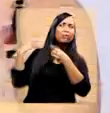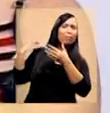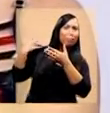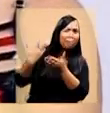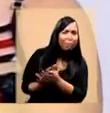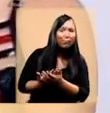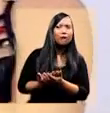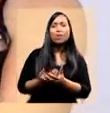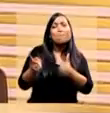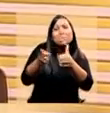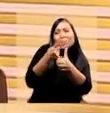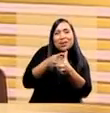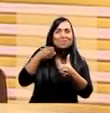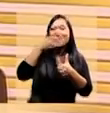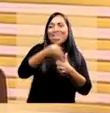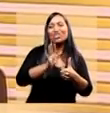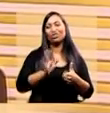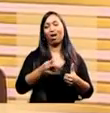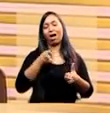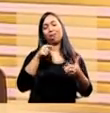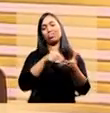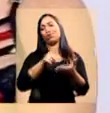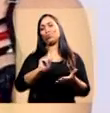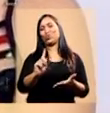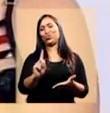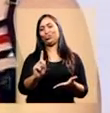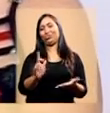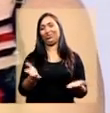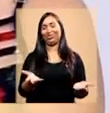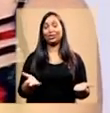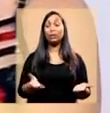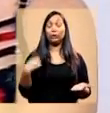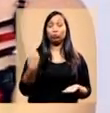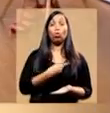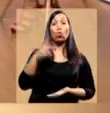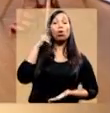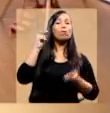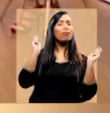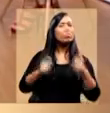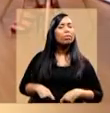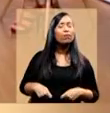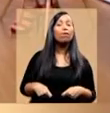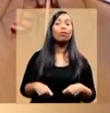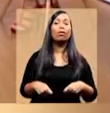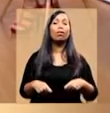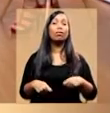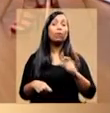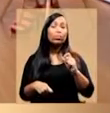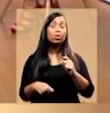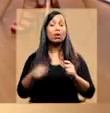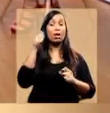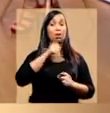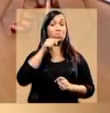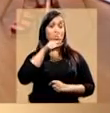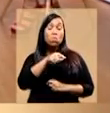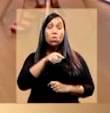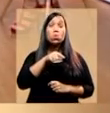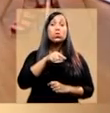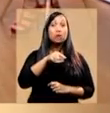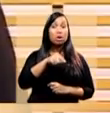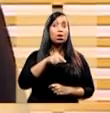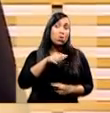elas nem sempre não é vão no primeiro episódio, vez, no primeiro episódio de violência. E a gente tem que lembrar que essa